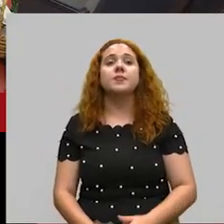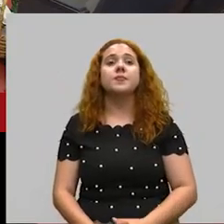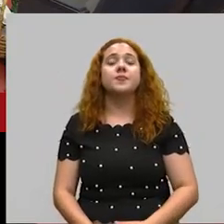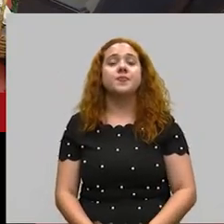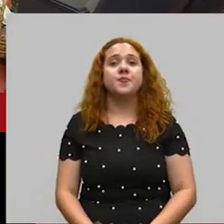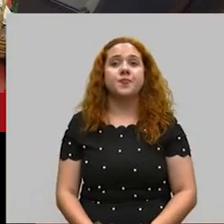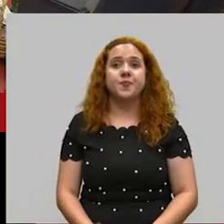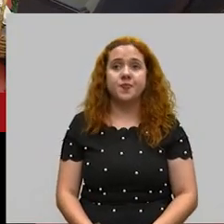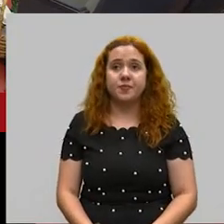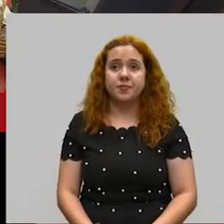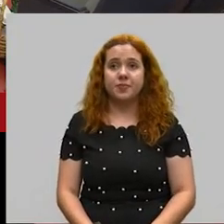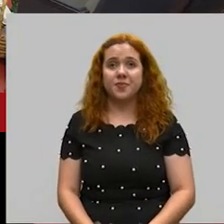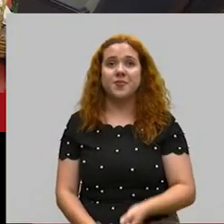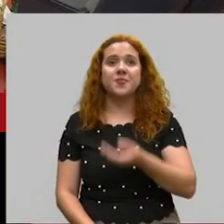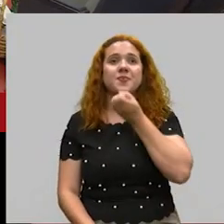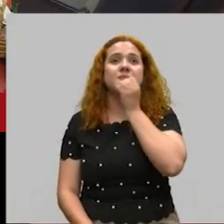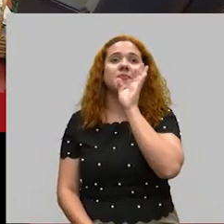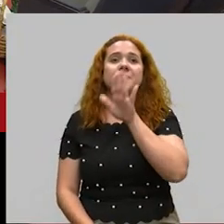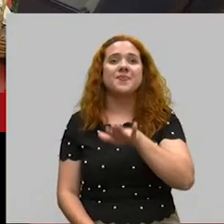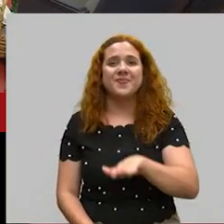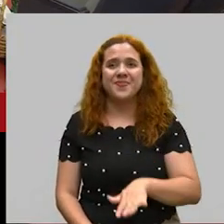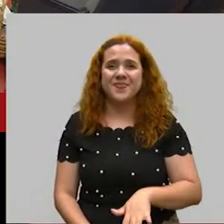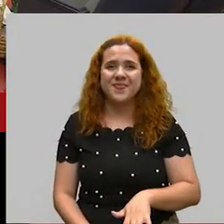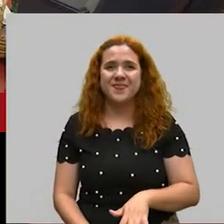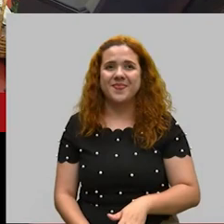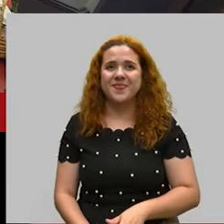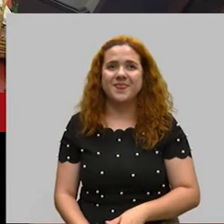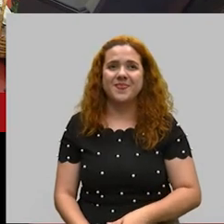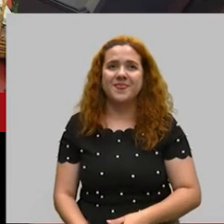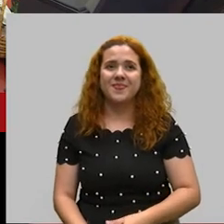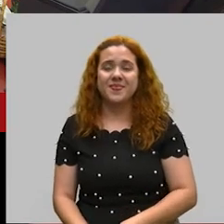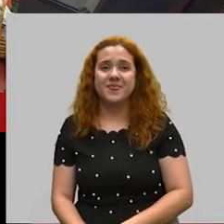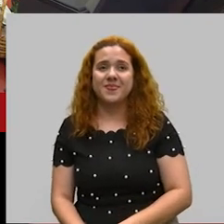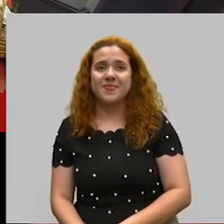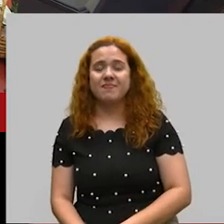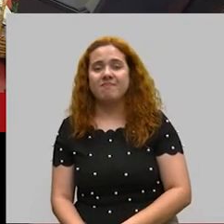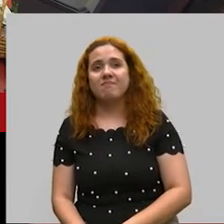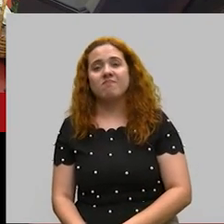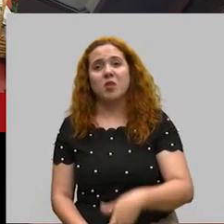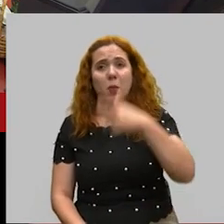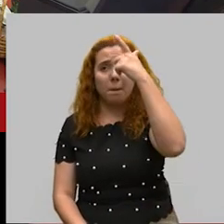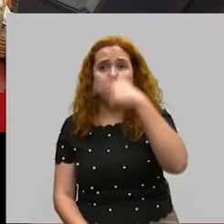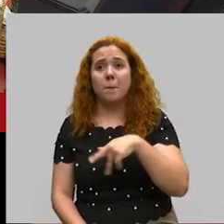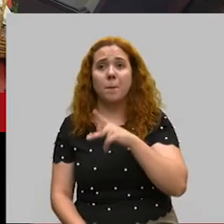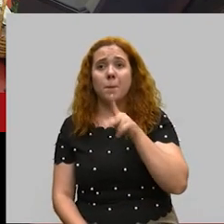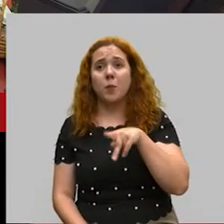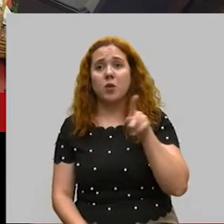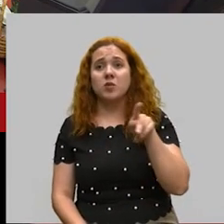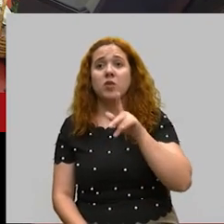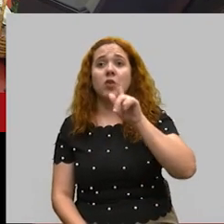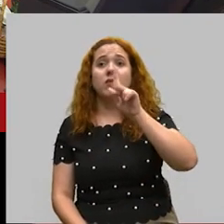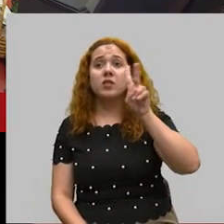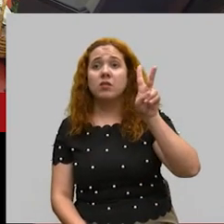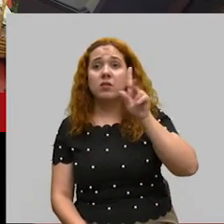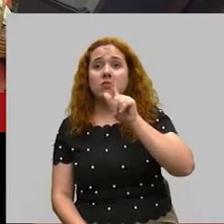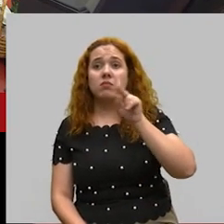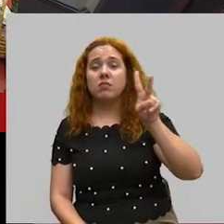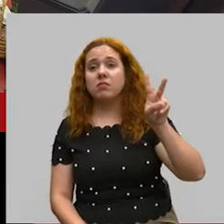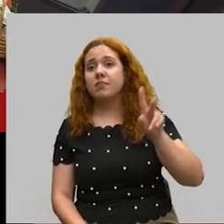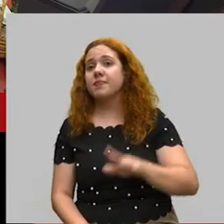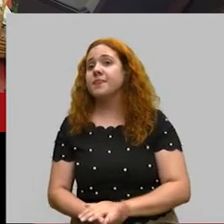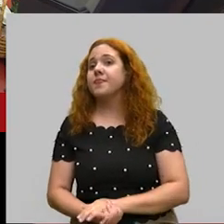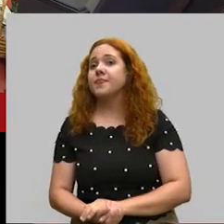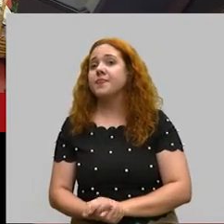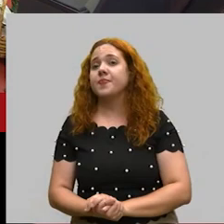Gilmar Boa tarde a todos eu sou professor em Governador Valadares eu tô